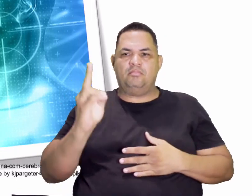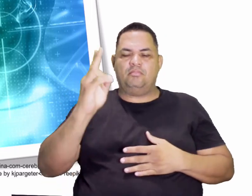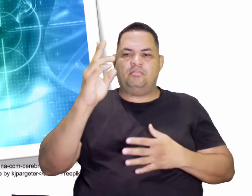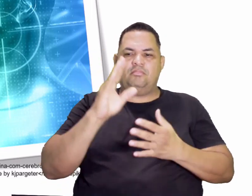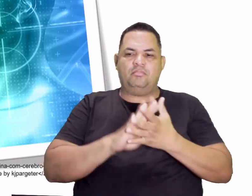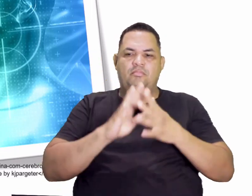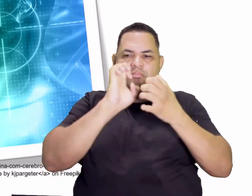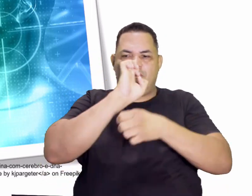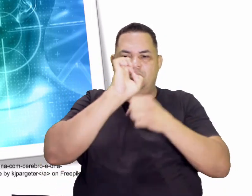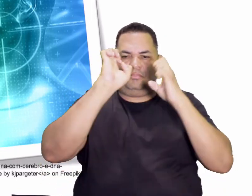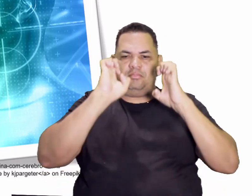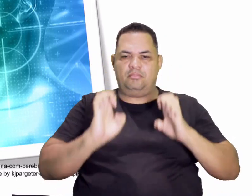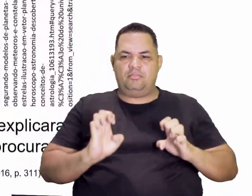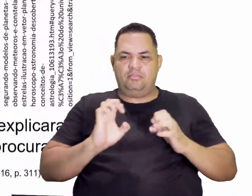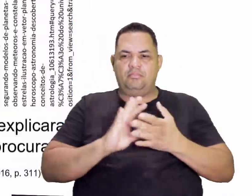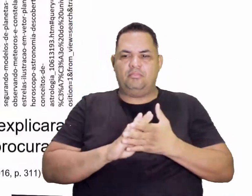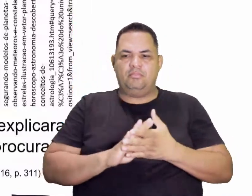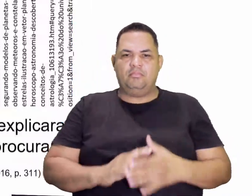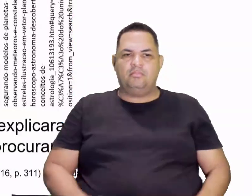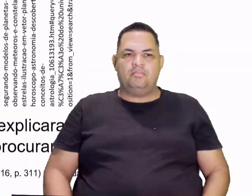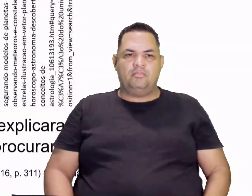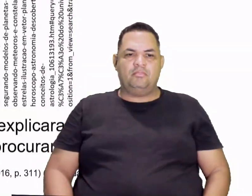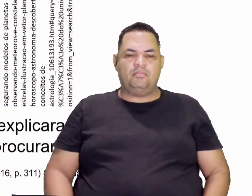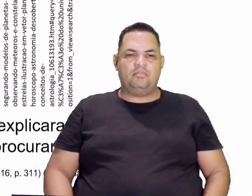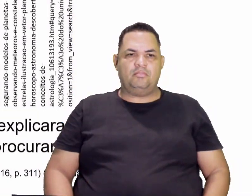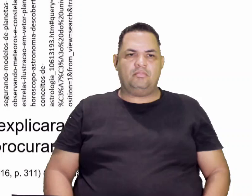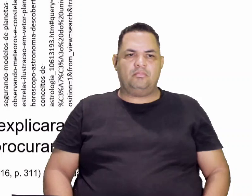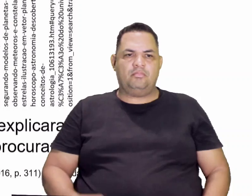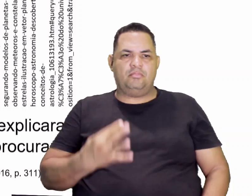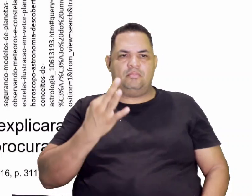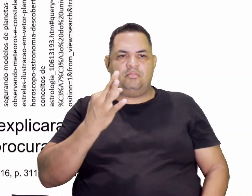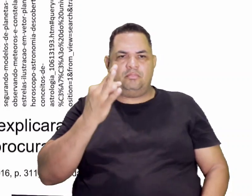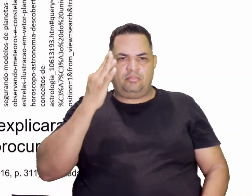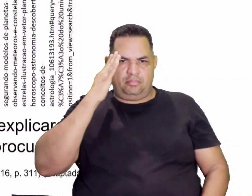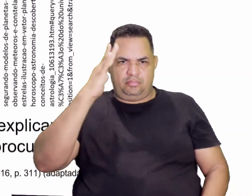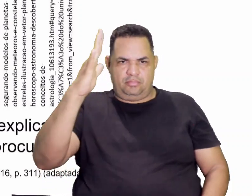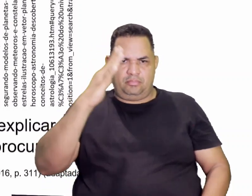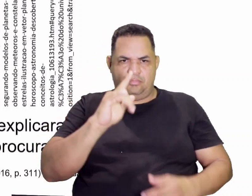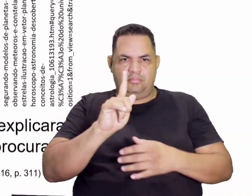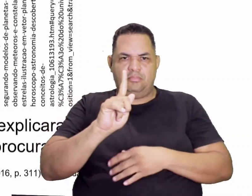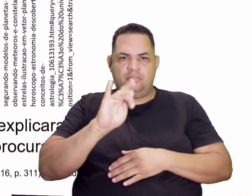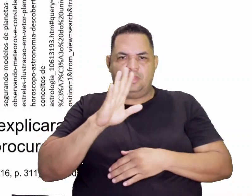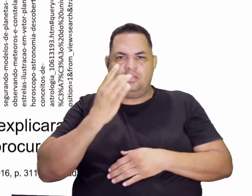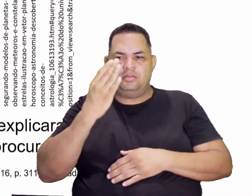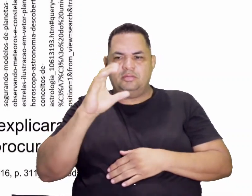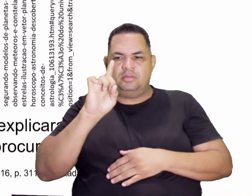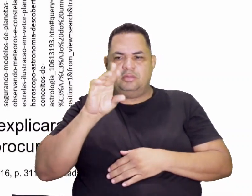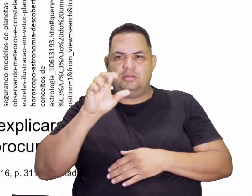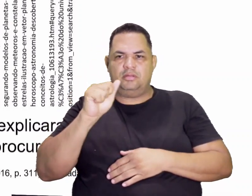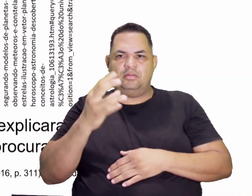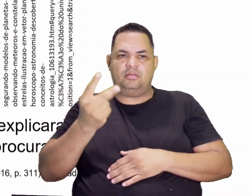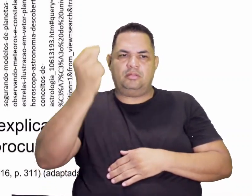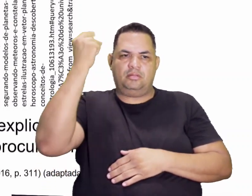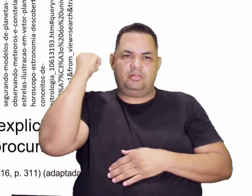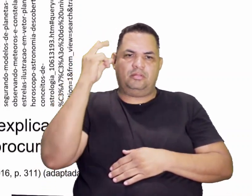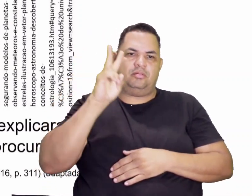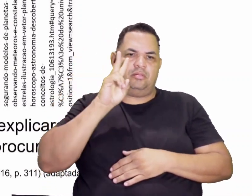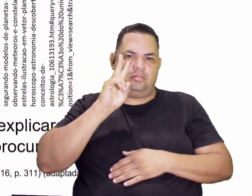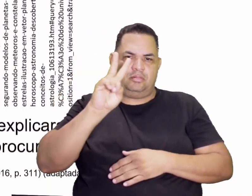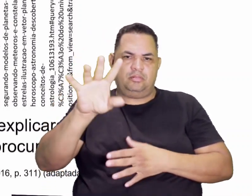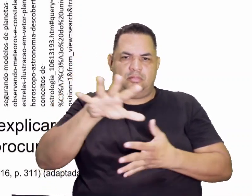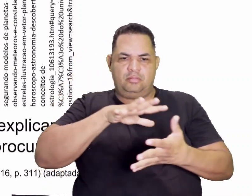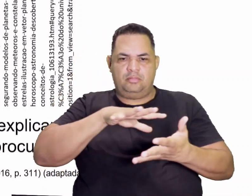na questão da ética, etc. A teoria geocêntrica na antiguidade. A